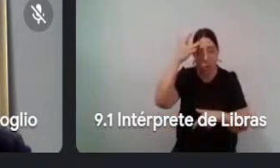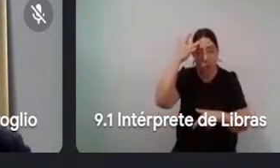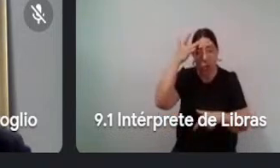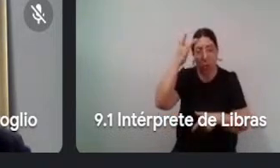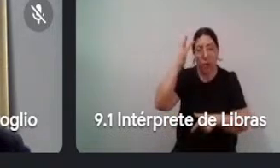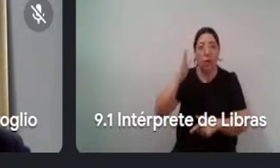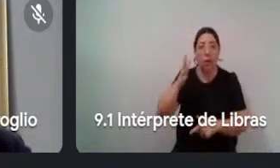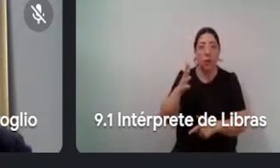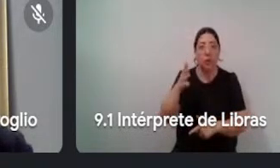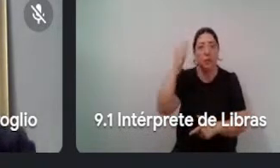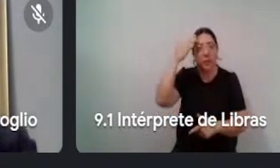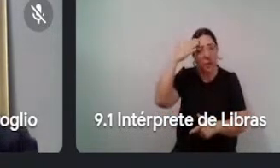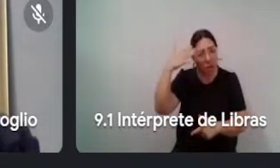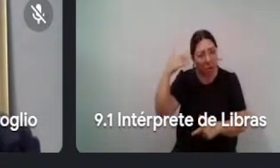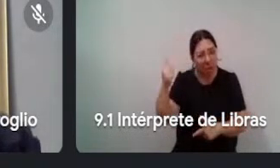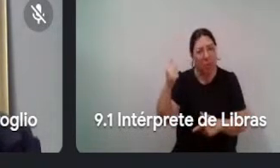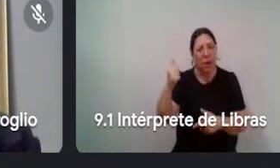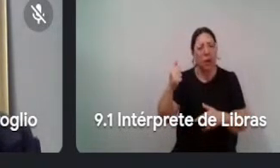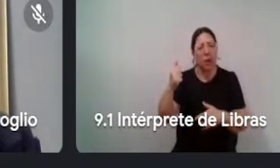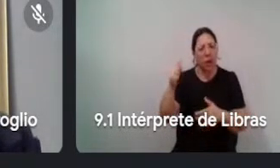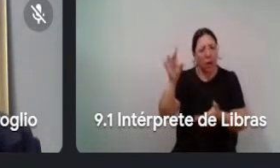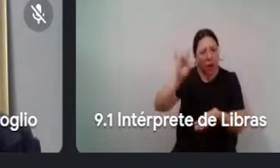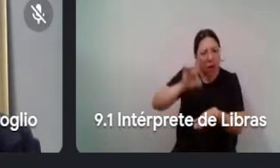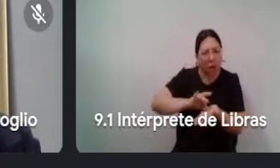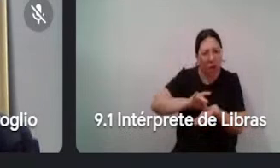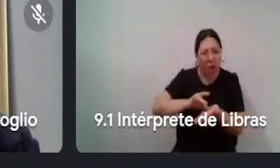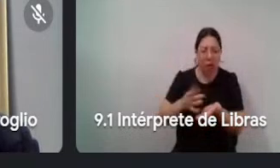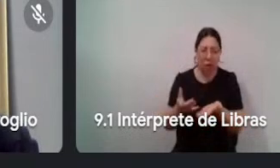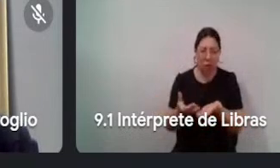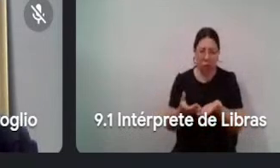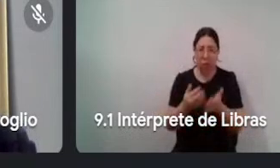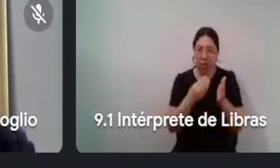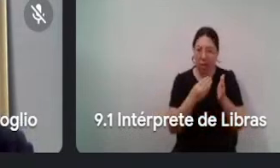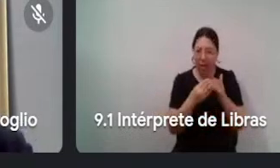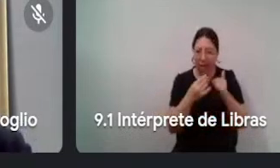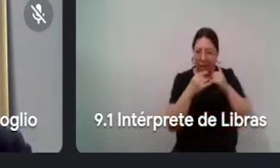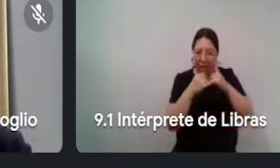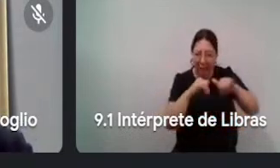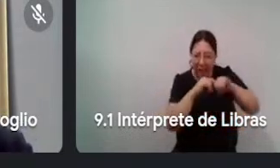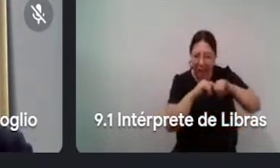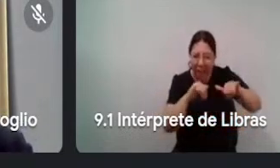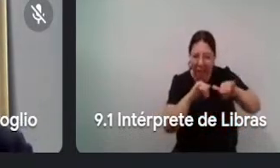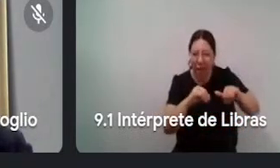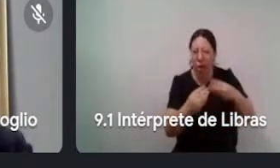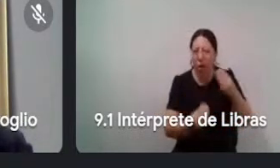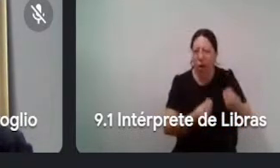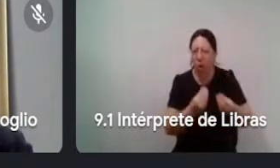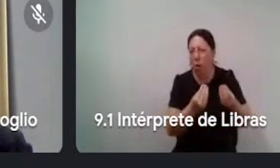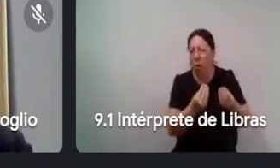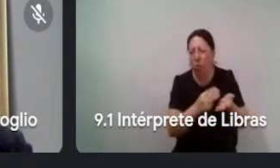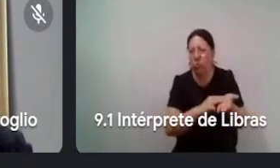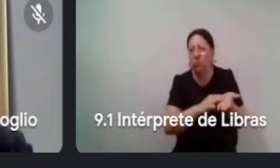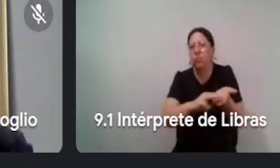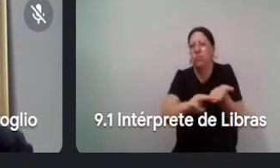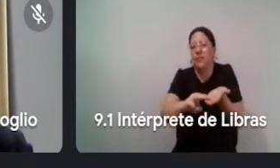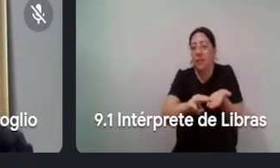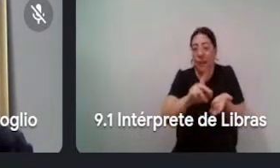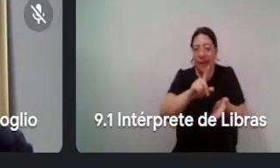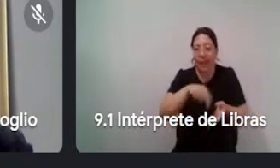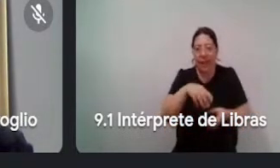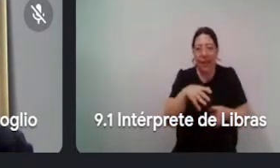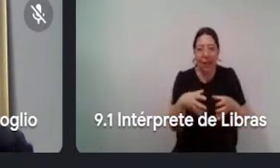Entretanto, a divulgação da mensagem questionada foi feita pelo aplicativo WhatsApp, apenas em um grupo